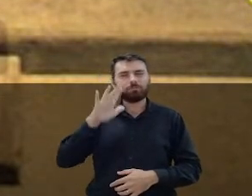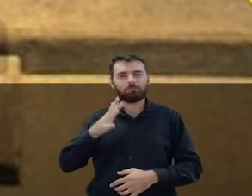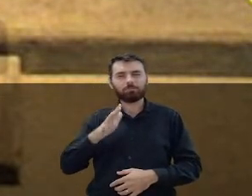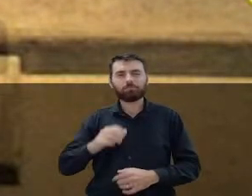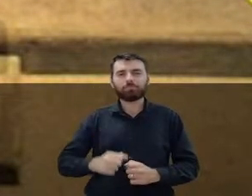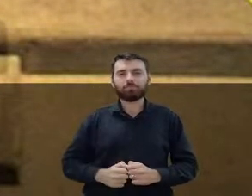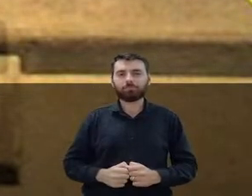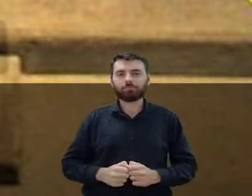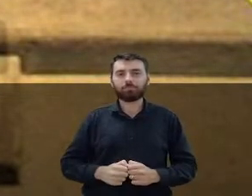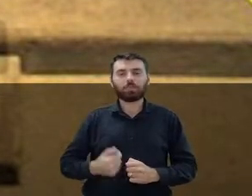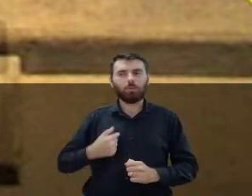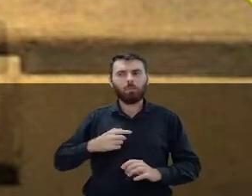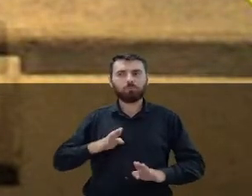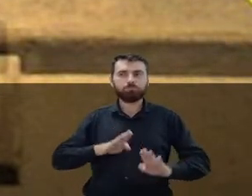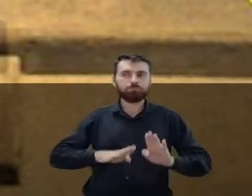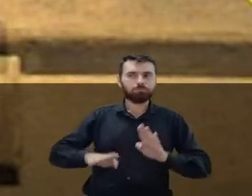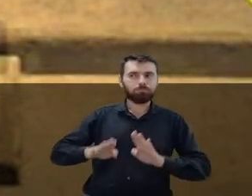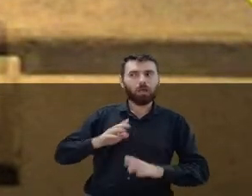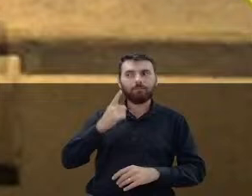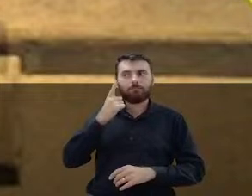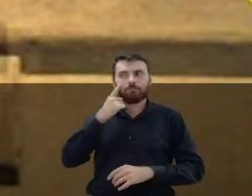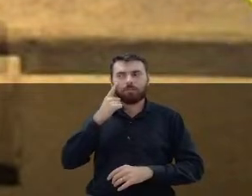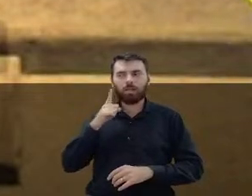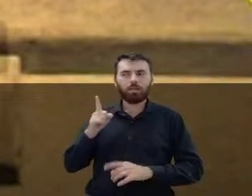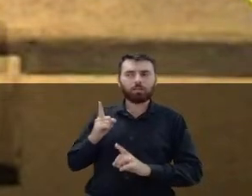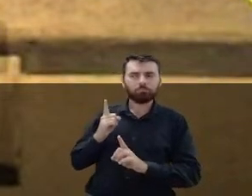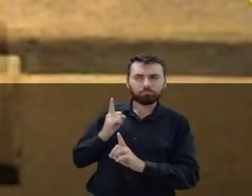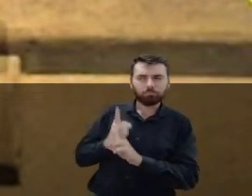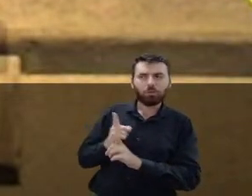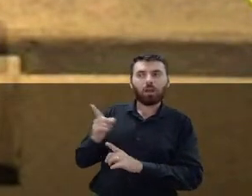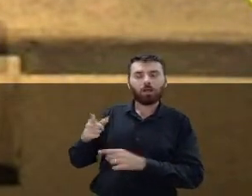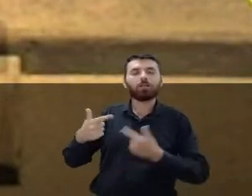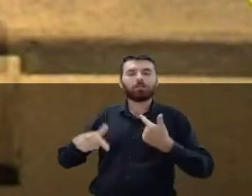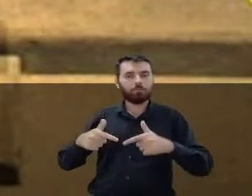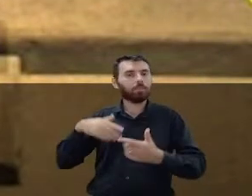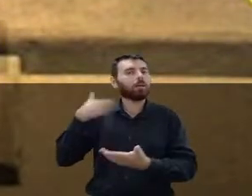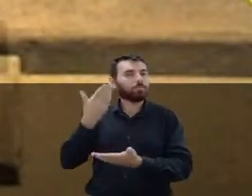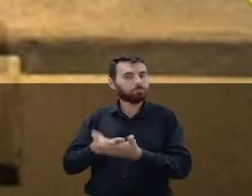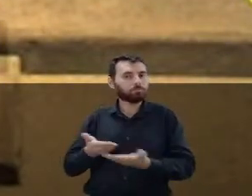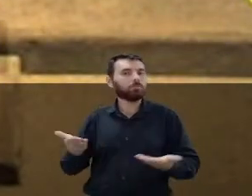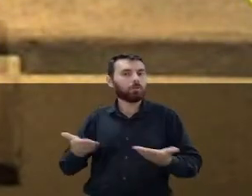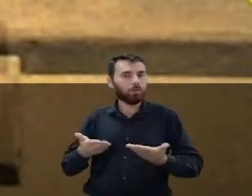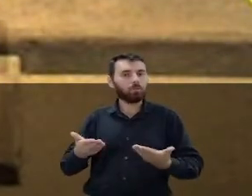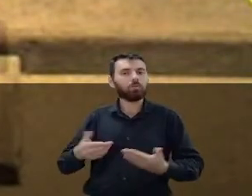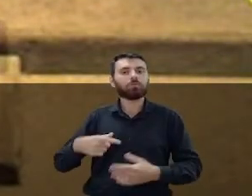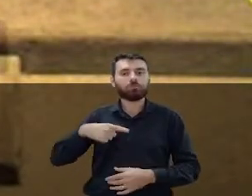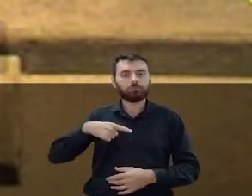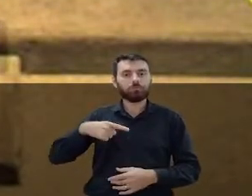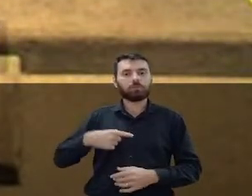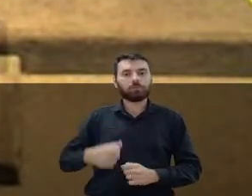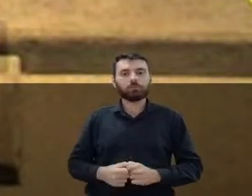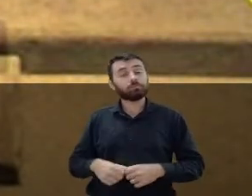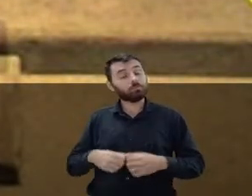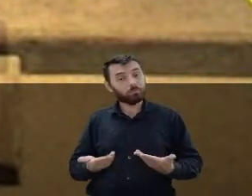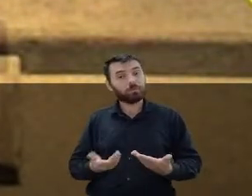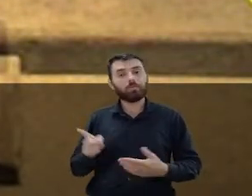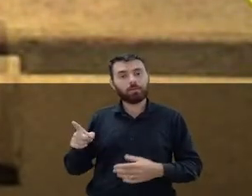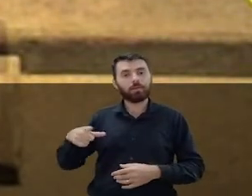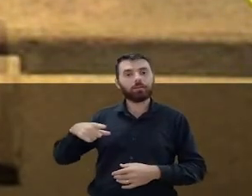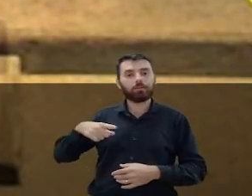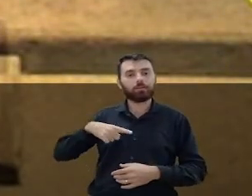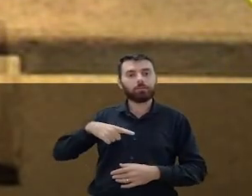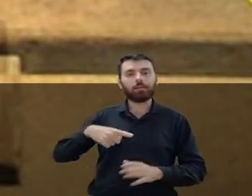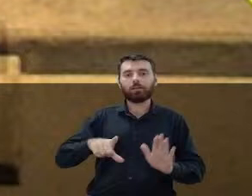Tive a cautela de me certificar, até hoje ela continua nessa função. Tá? Então, nós temos aí um critério objetivo na